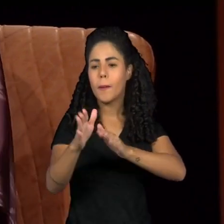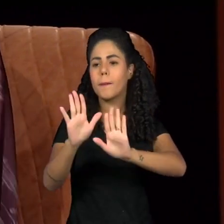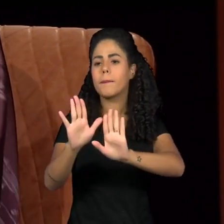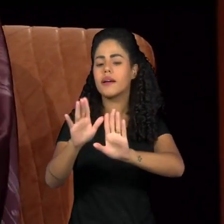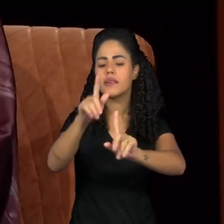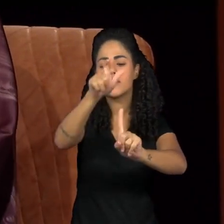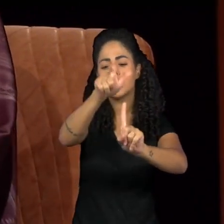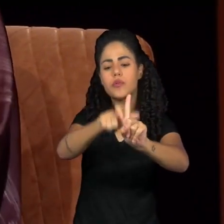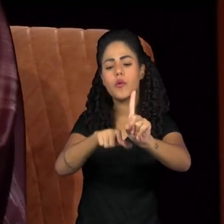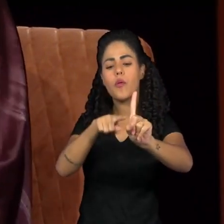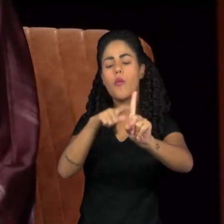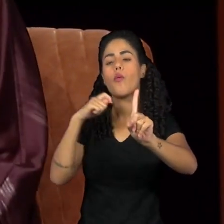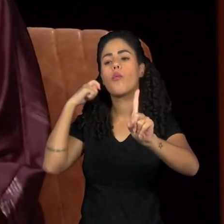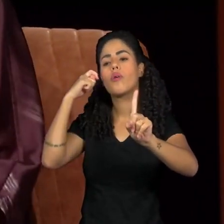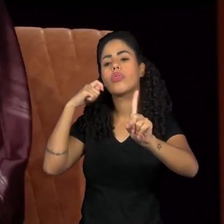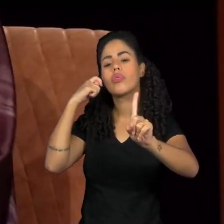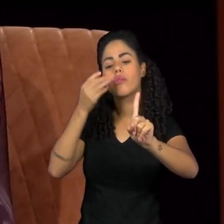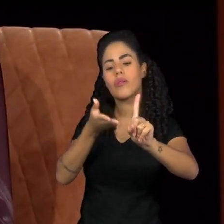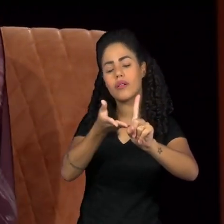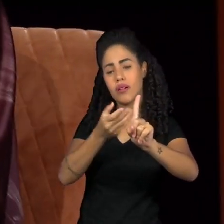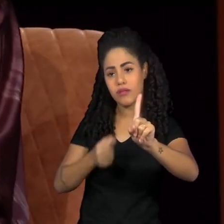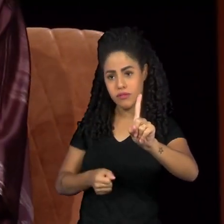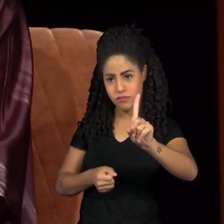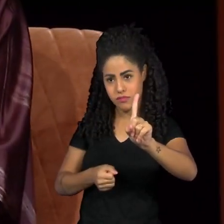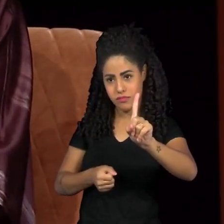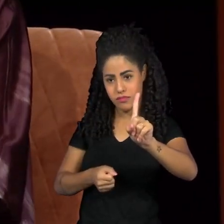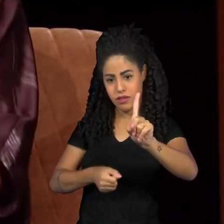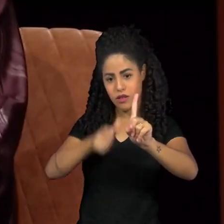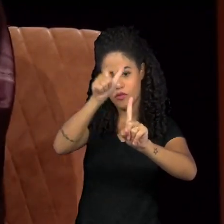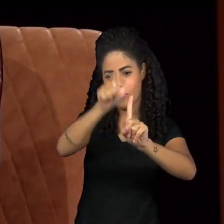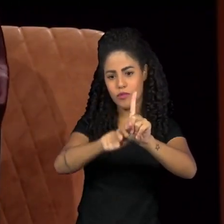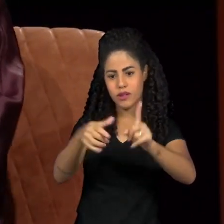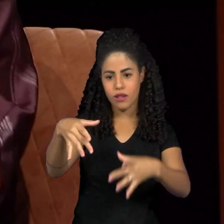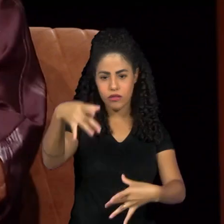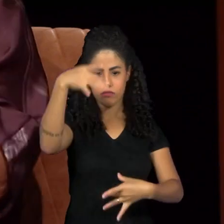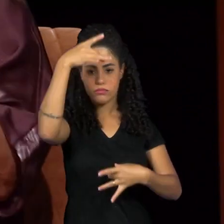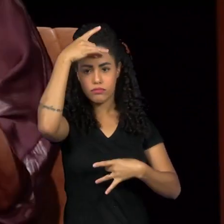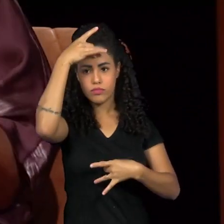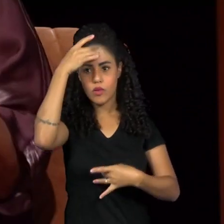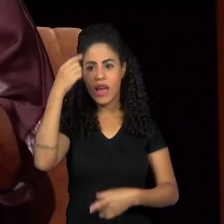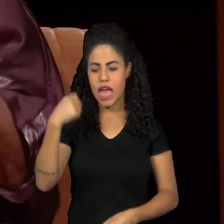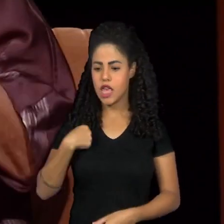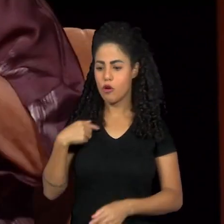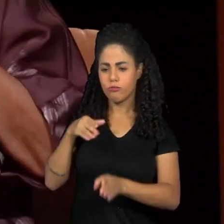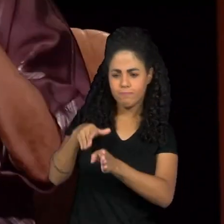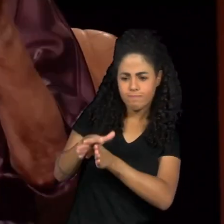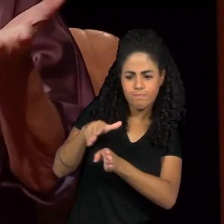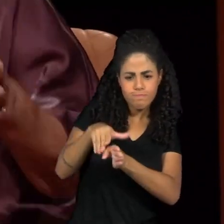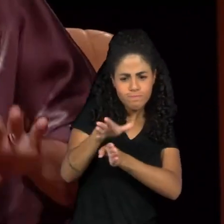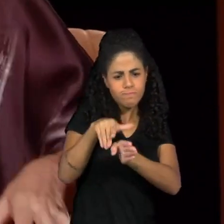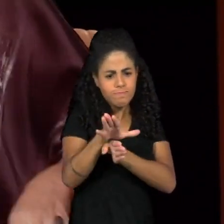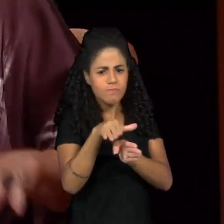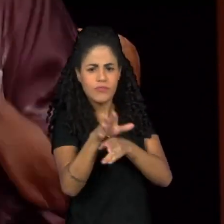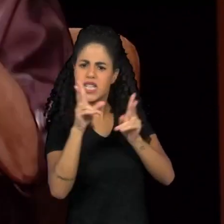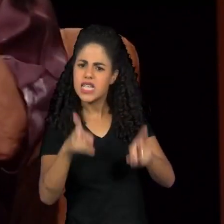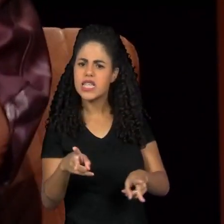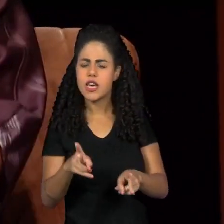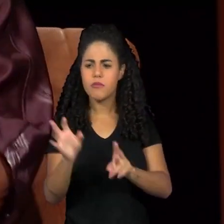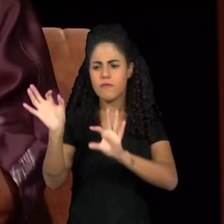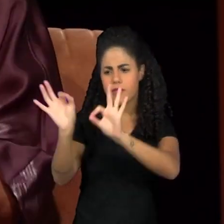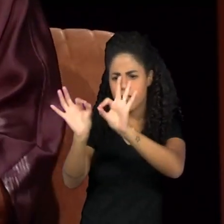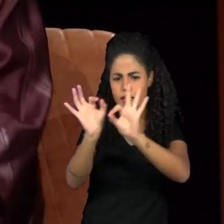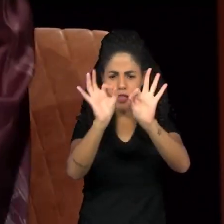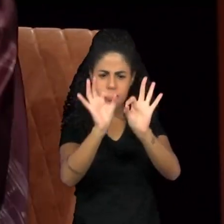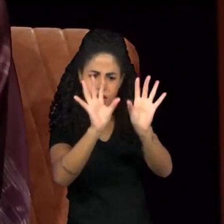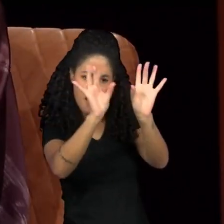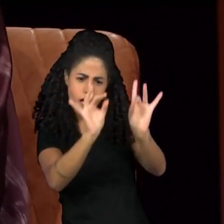quem faz é o ator, né? E é claro que eu estou ali orientando, fazendo, e se fosse ali, e se fosse